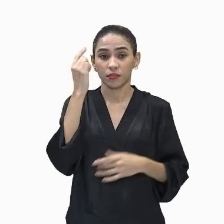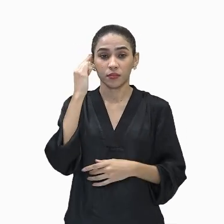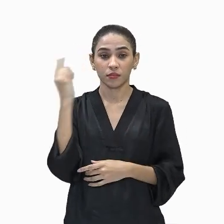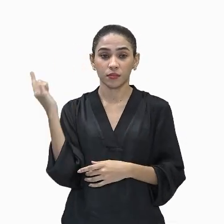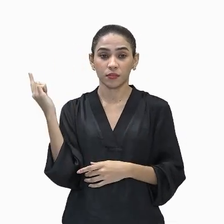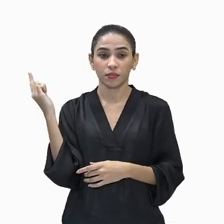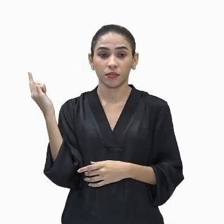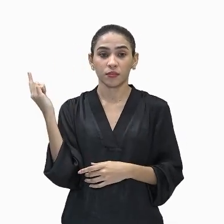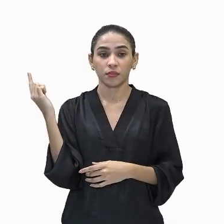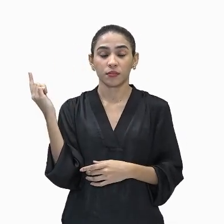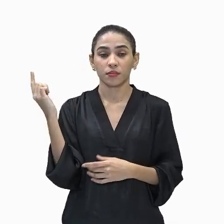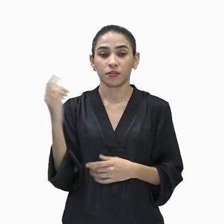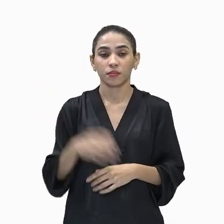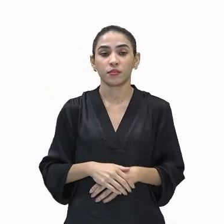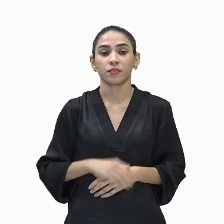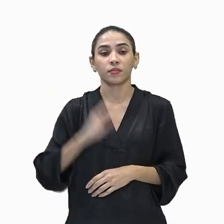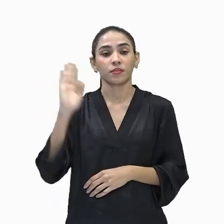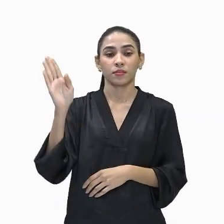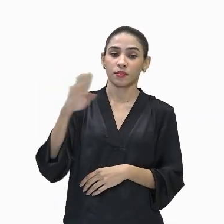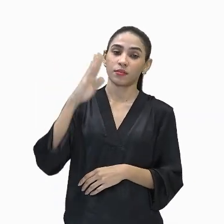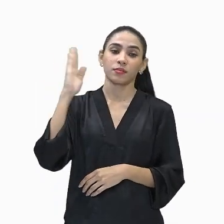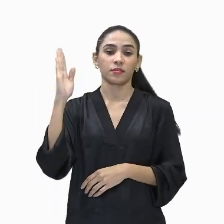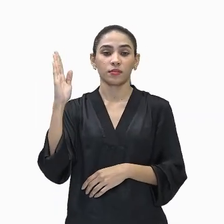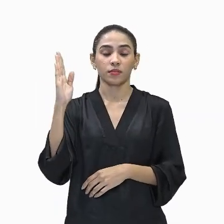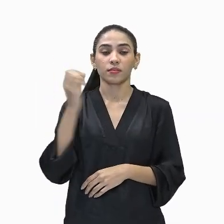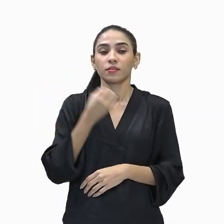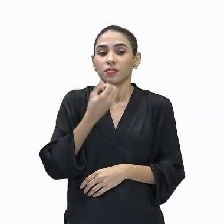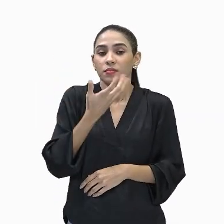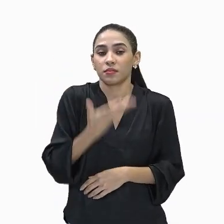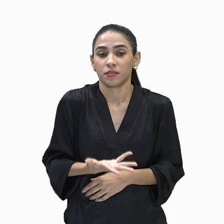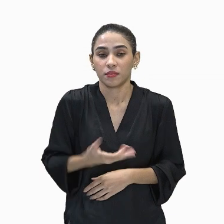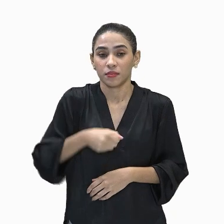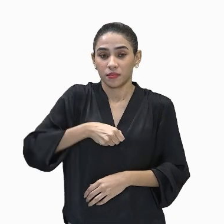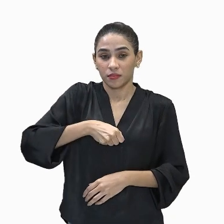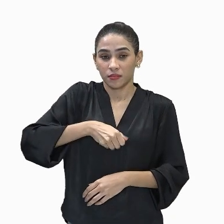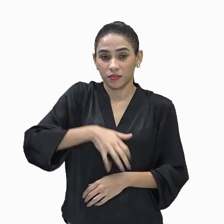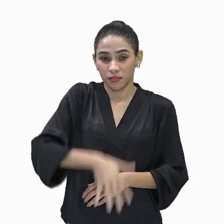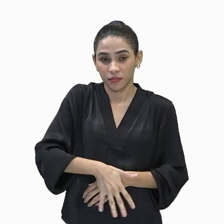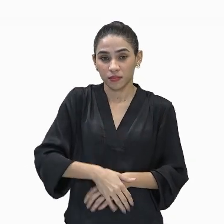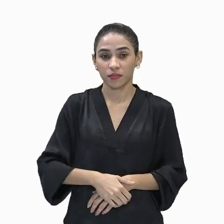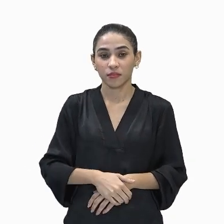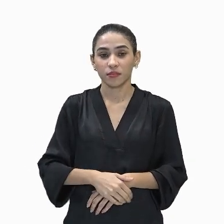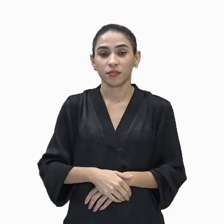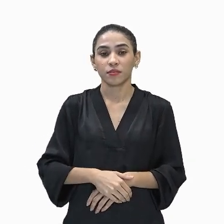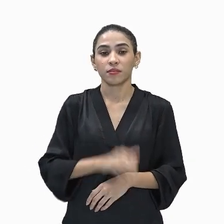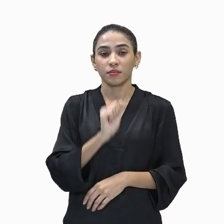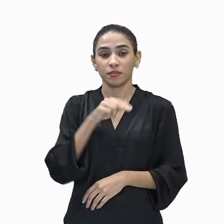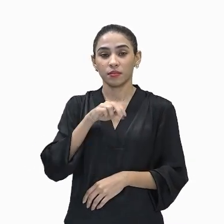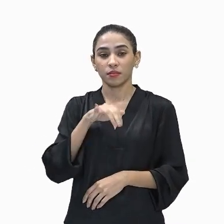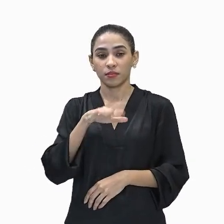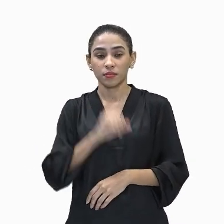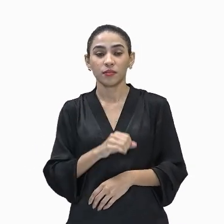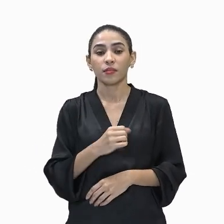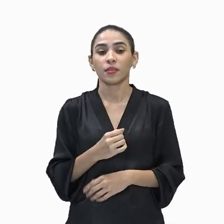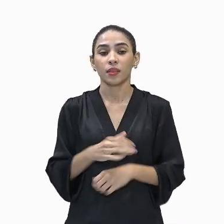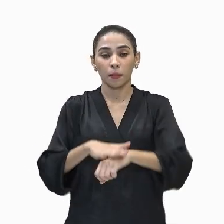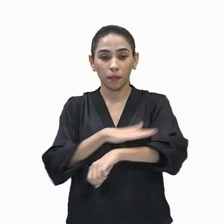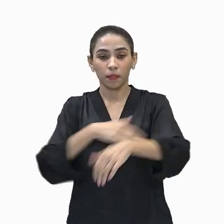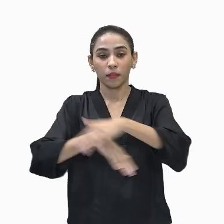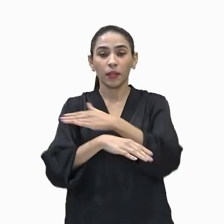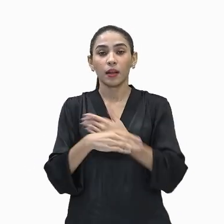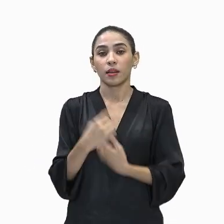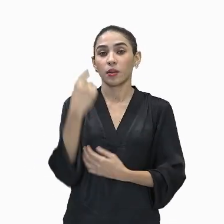olha. Os sintomas são náusea, vômitos, diarreia, anemia, pele e